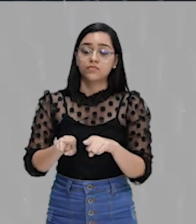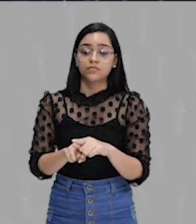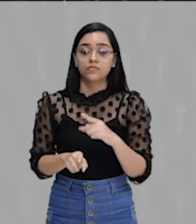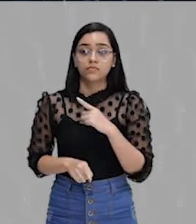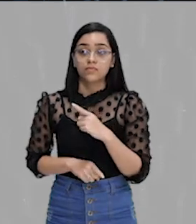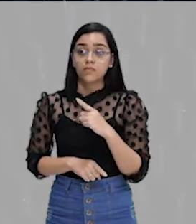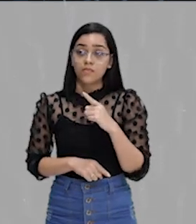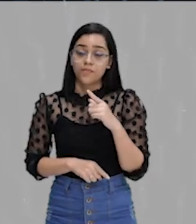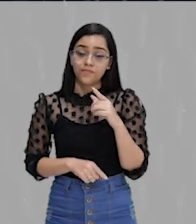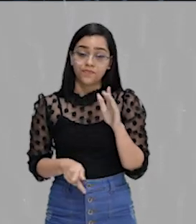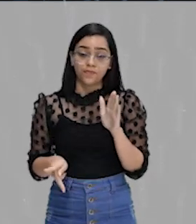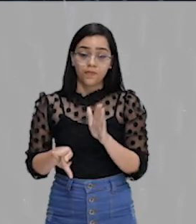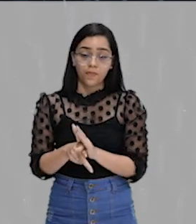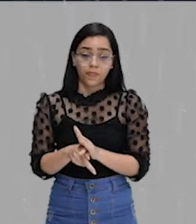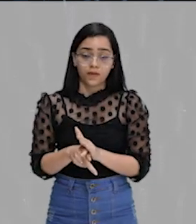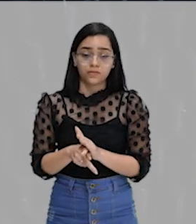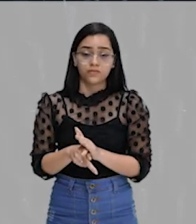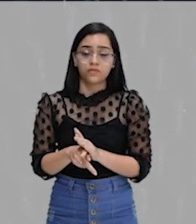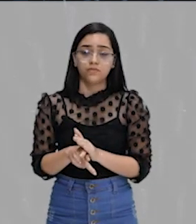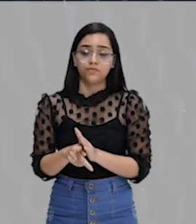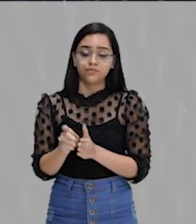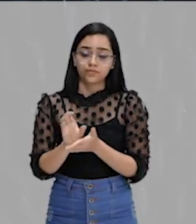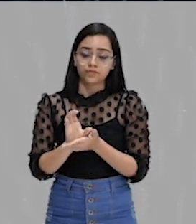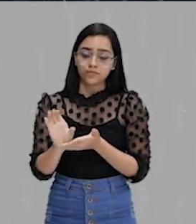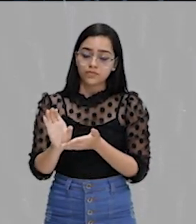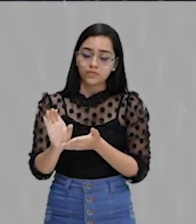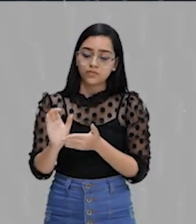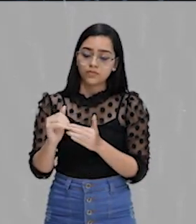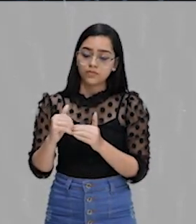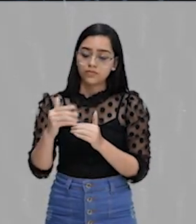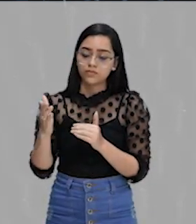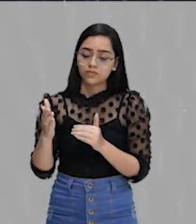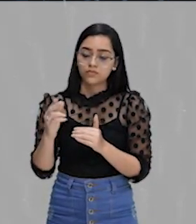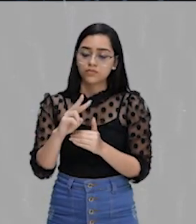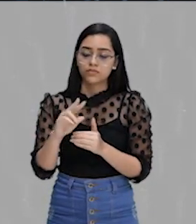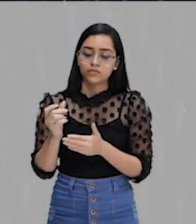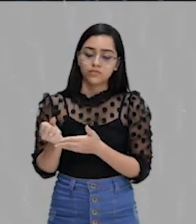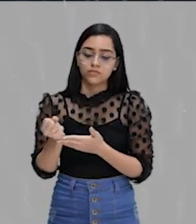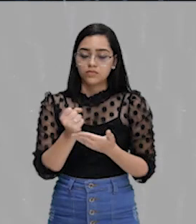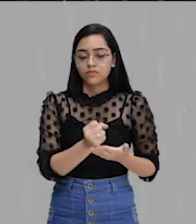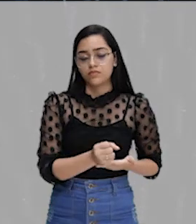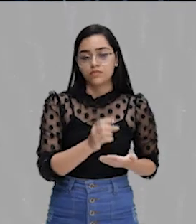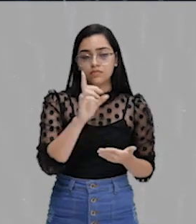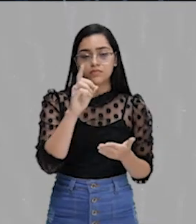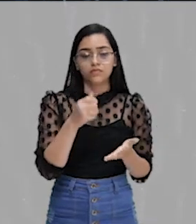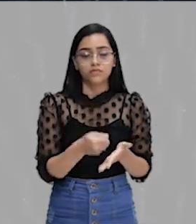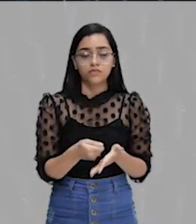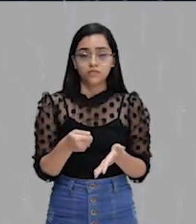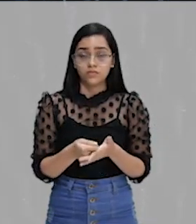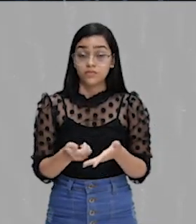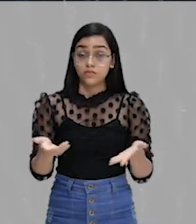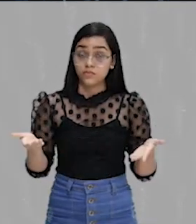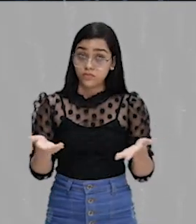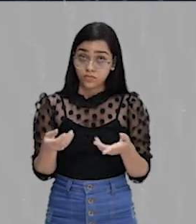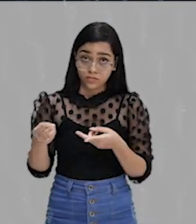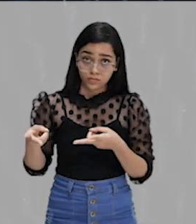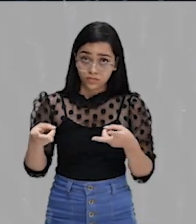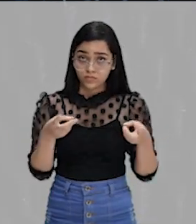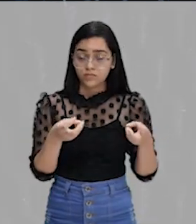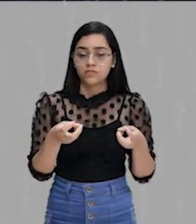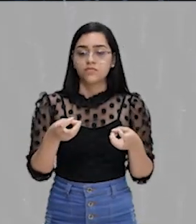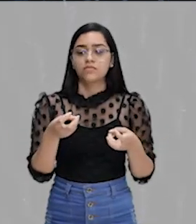até o próprio capital internacional vai apoiar essas ditaduras. Então nós iremos observar, nesses